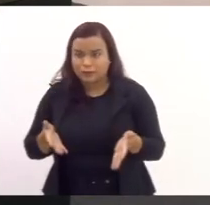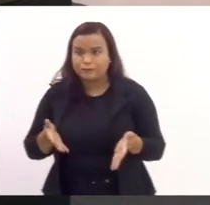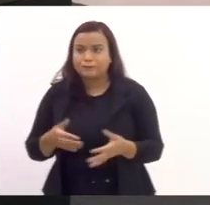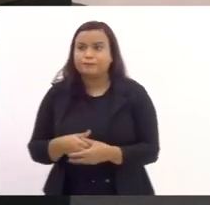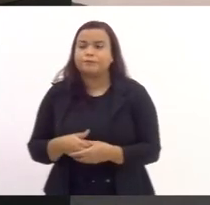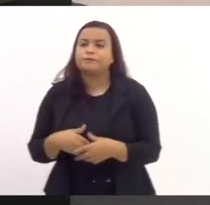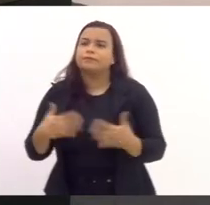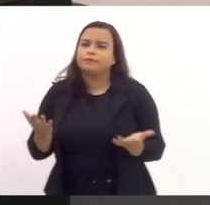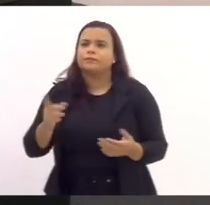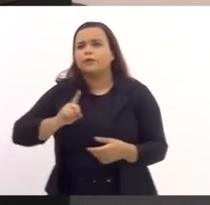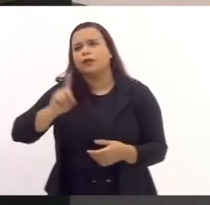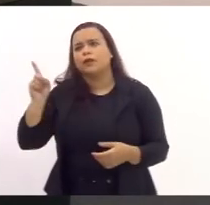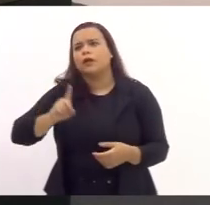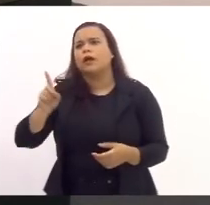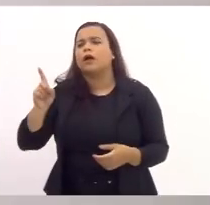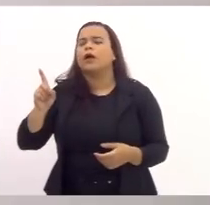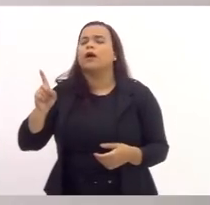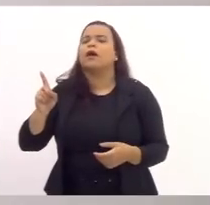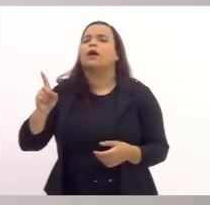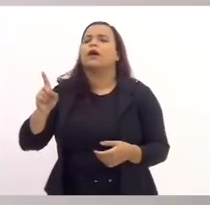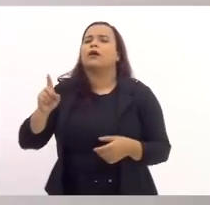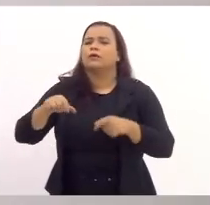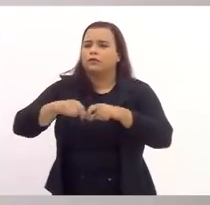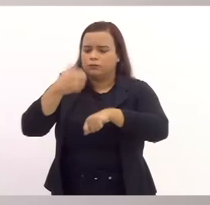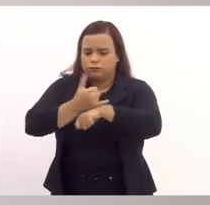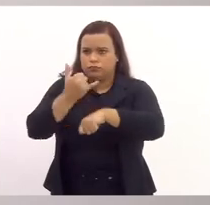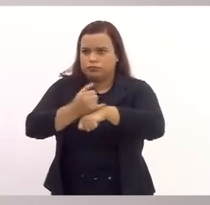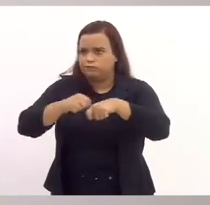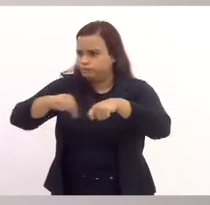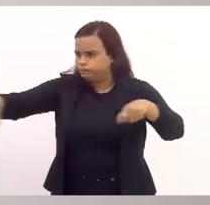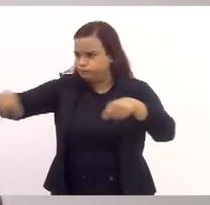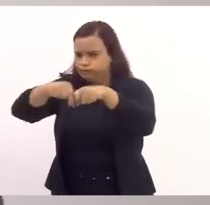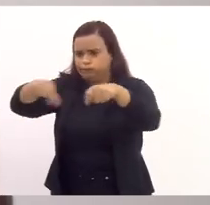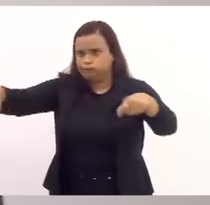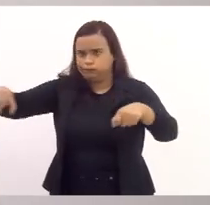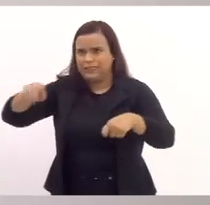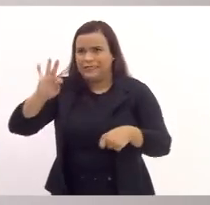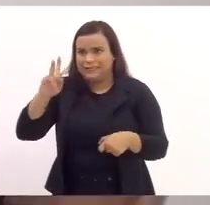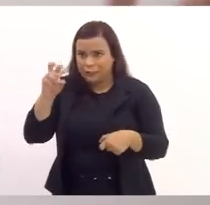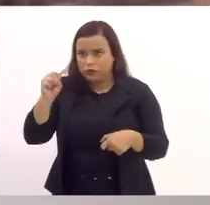malha ferroviária, que são os trilhos, vocês têm ao longo, né,